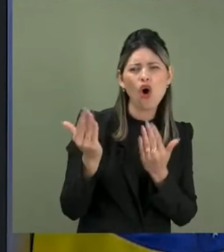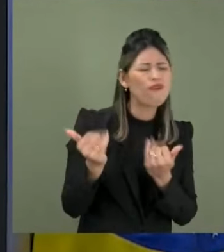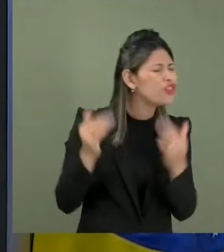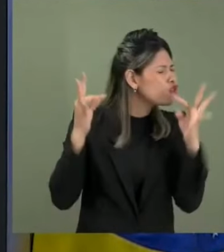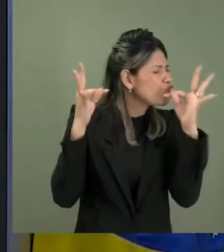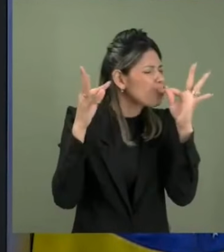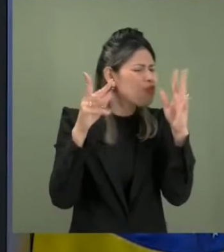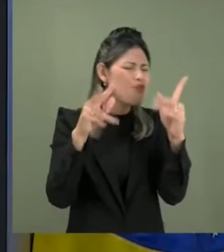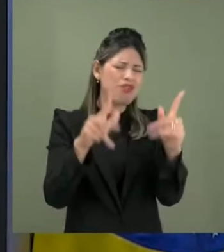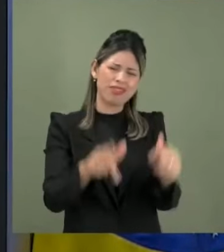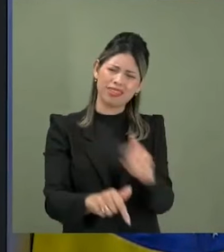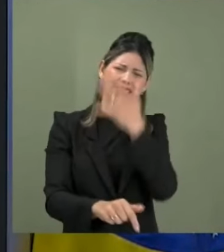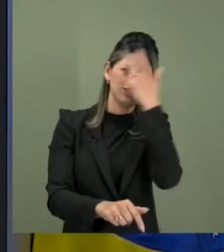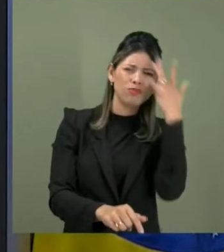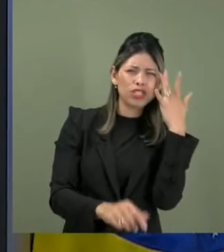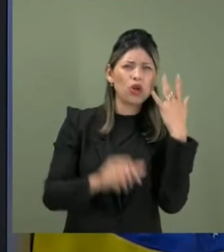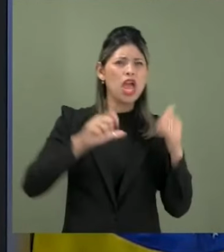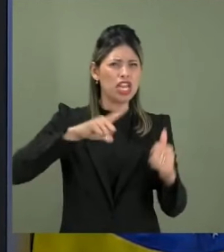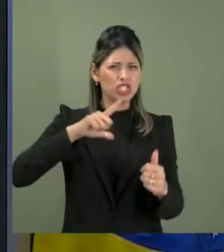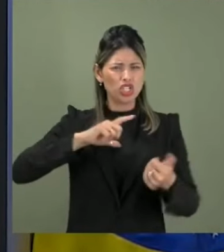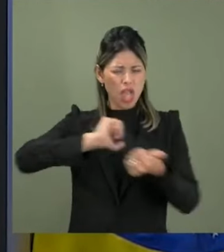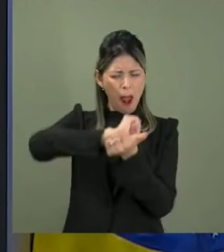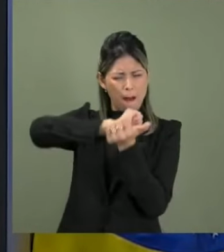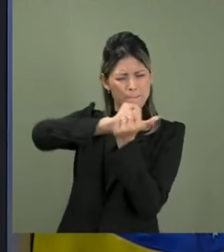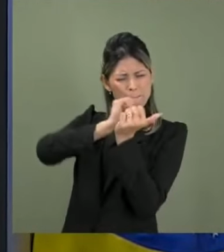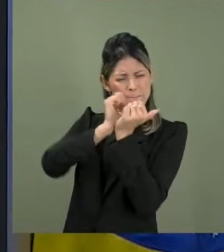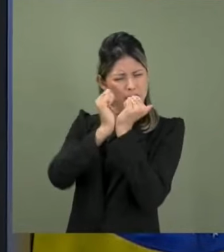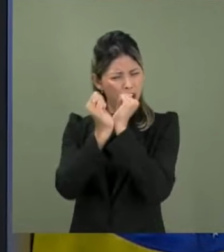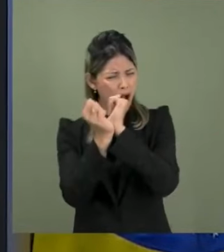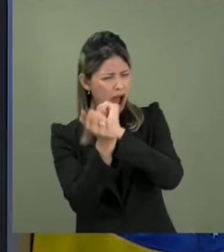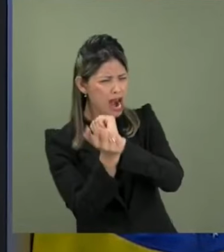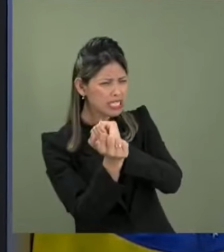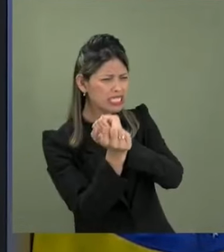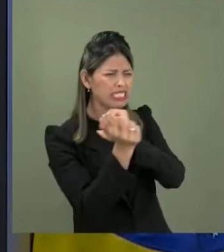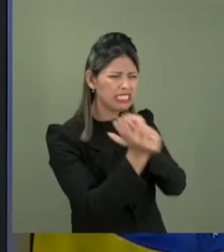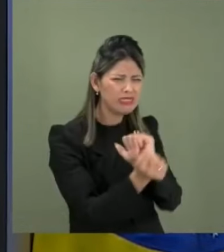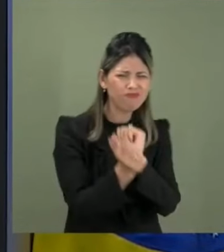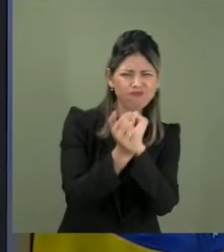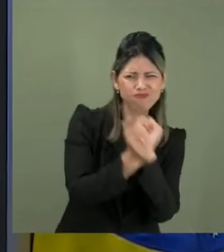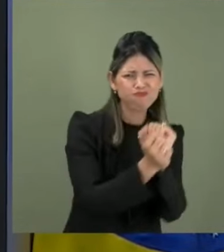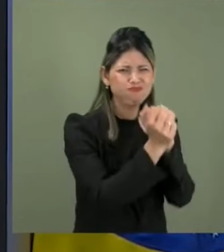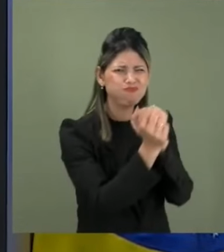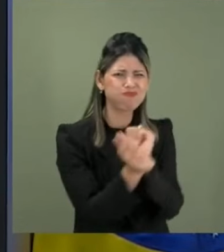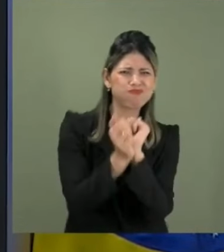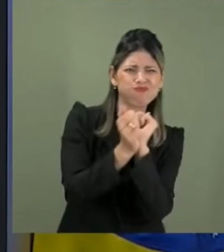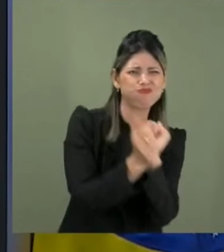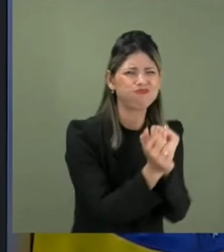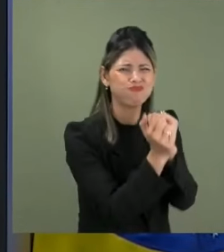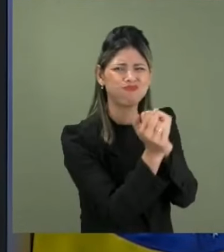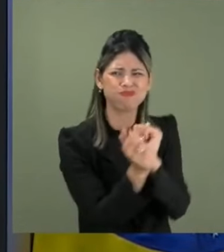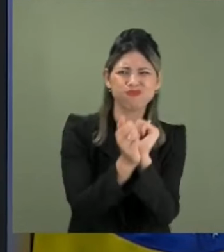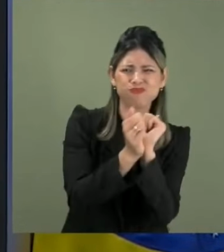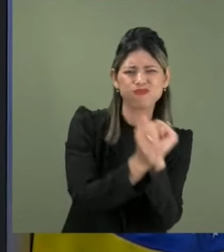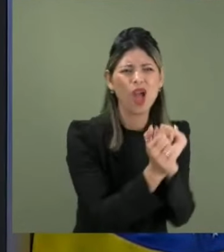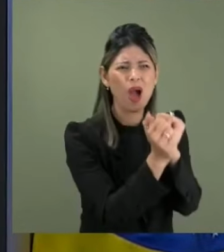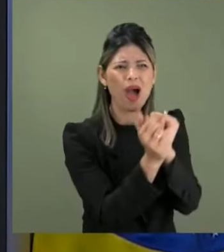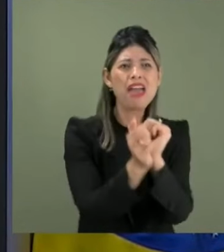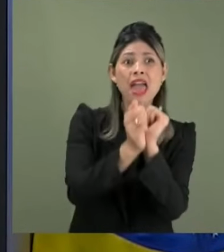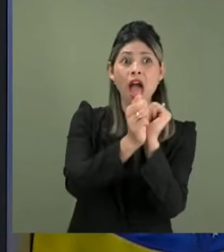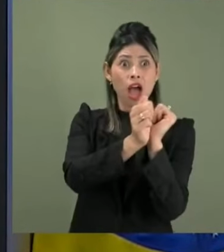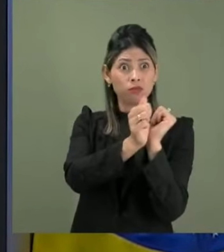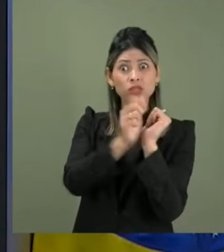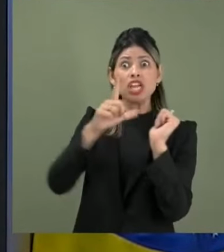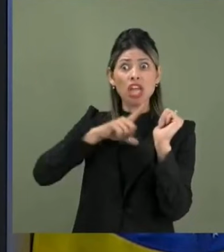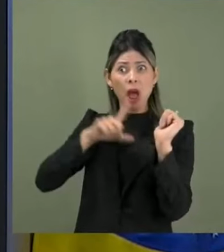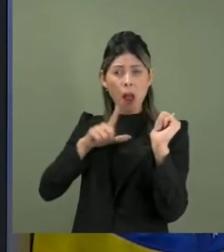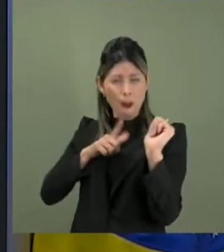mundo, amarrados com arame farpado, como fosse um ramalhete de flores. O mais alto, o mais forte, recebeu um